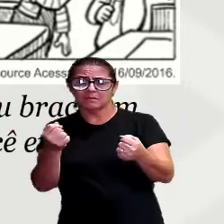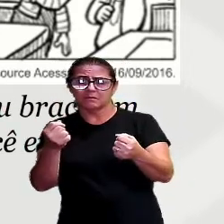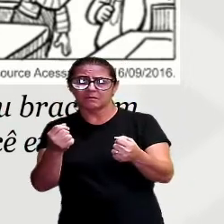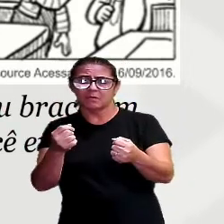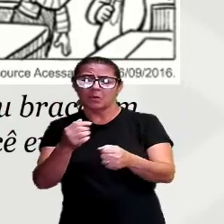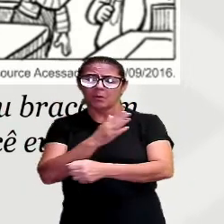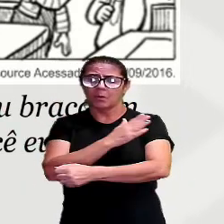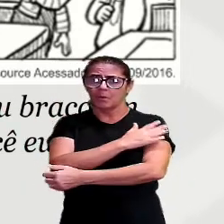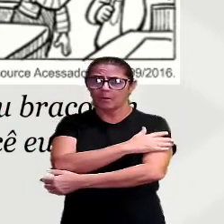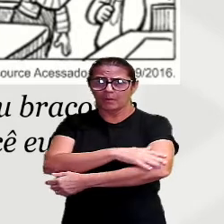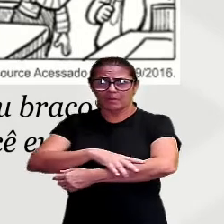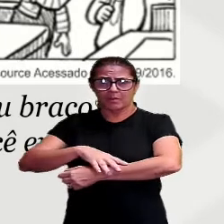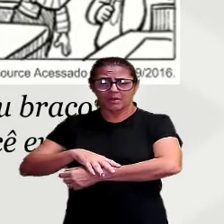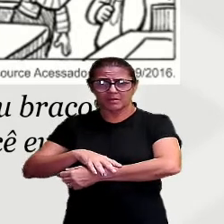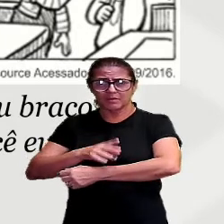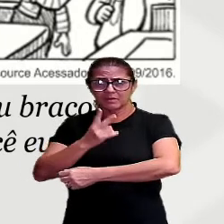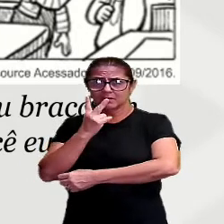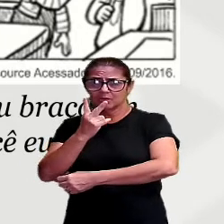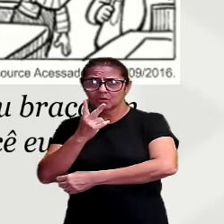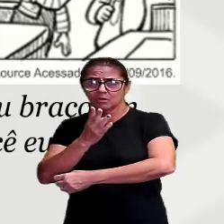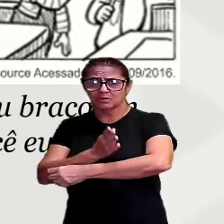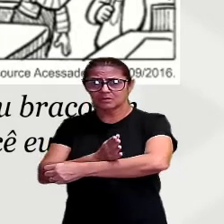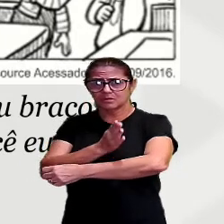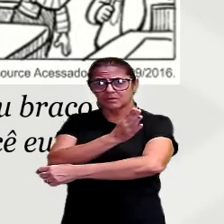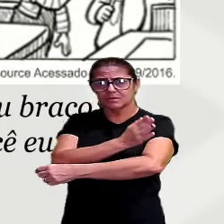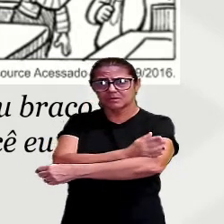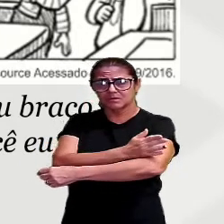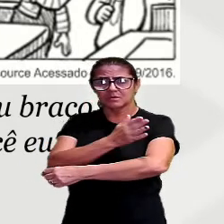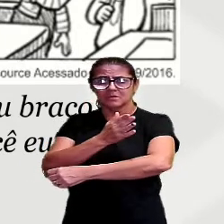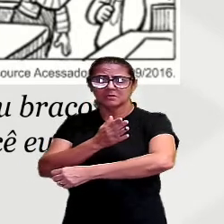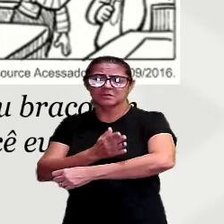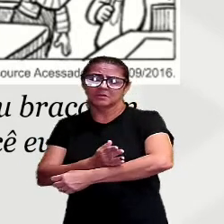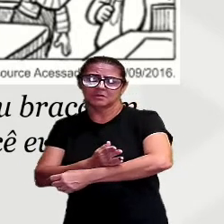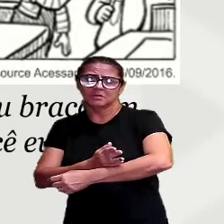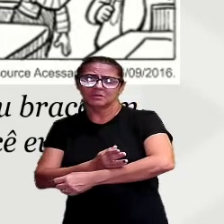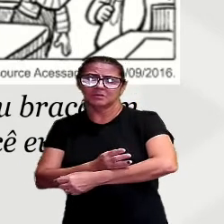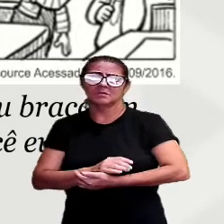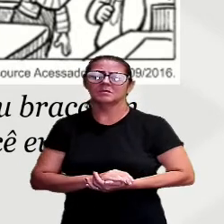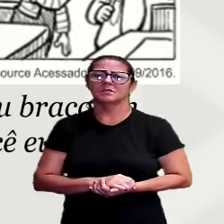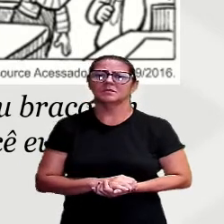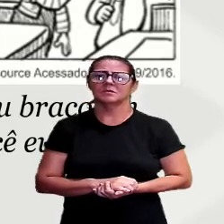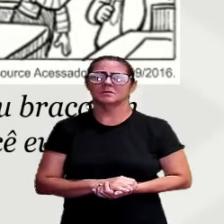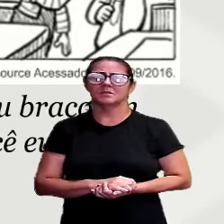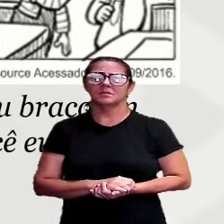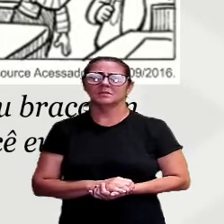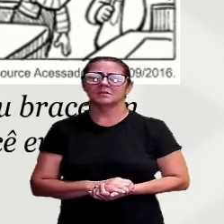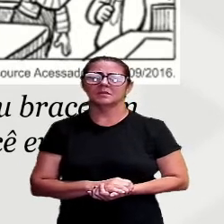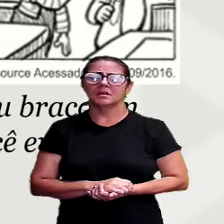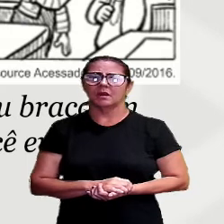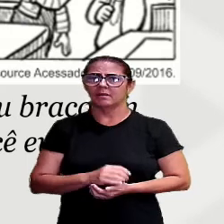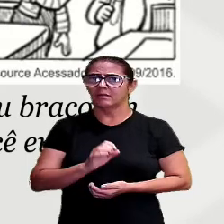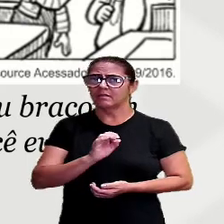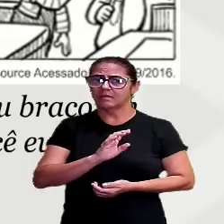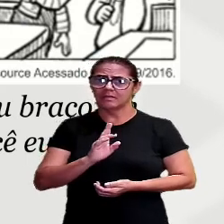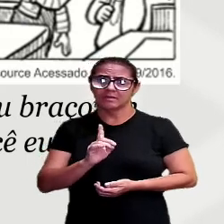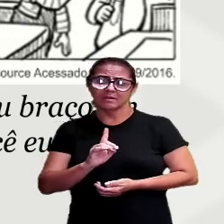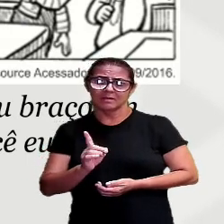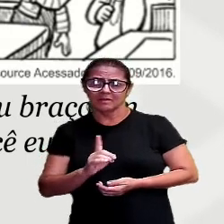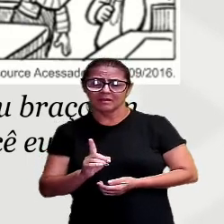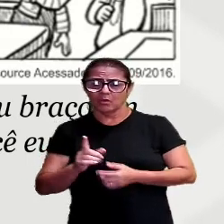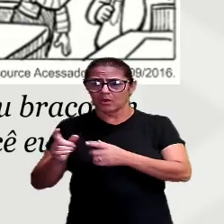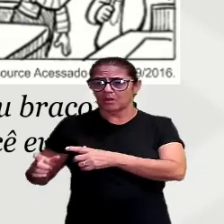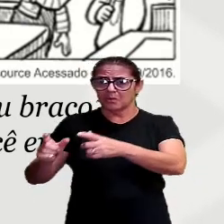em 2 lugares, era exatamente 2 partes do braço e não em lugares, em consultórios diferentes